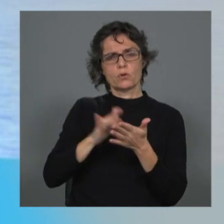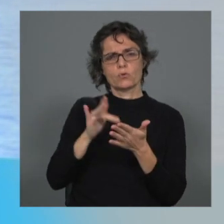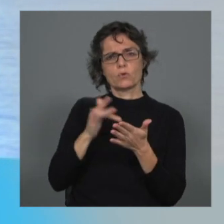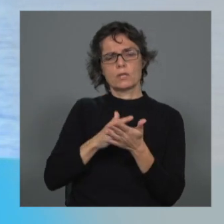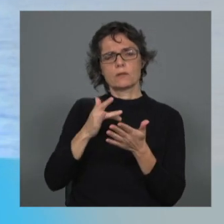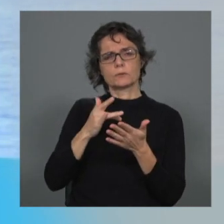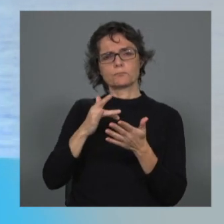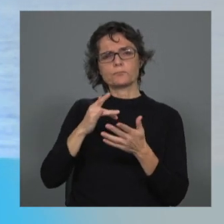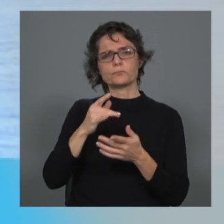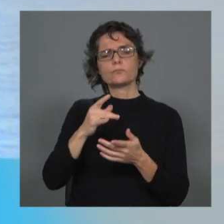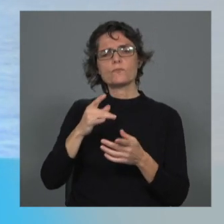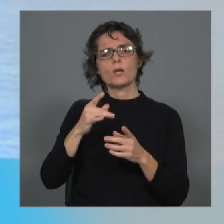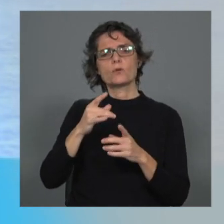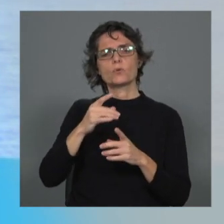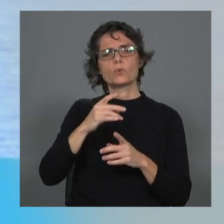Burta Costa,